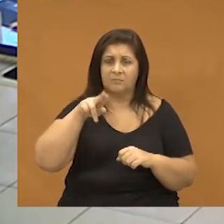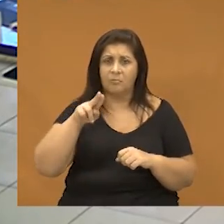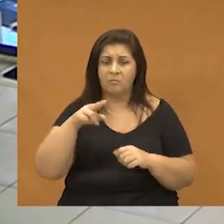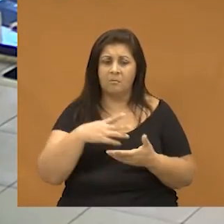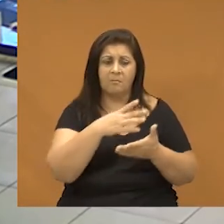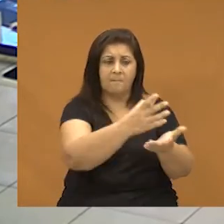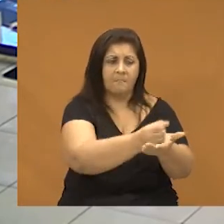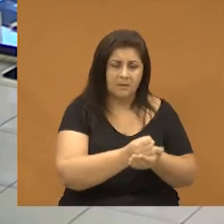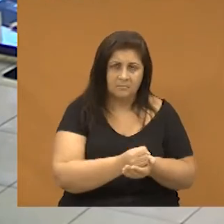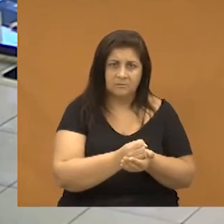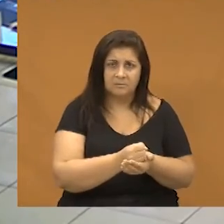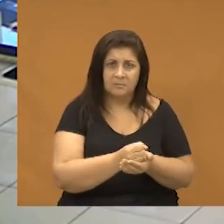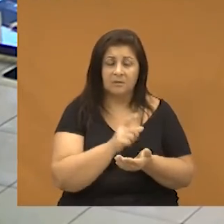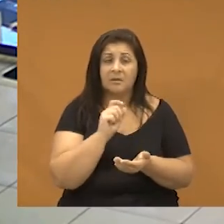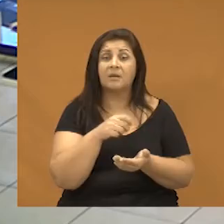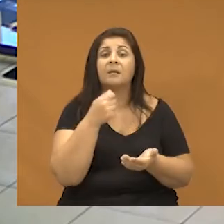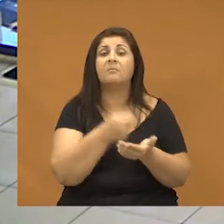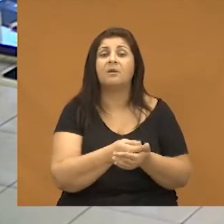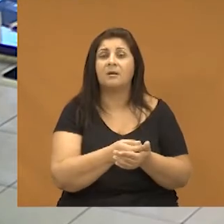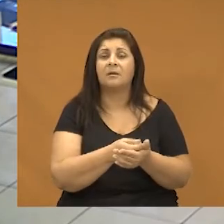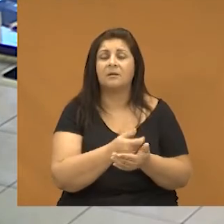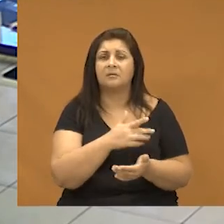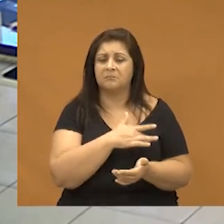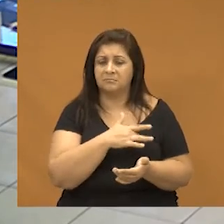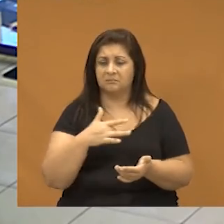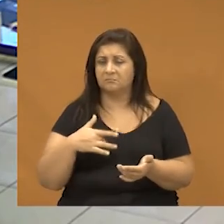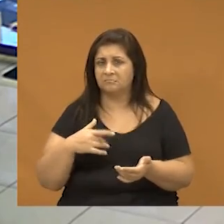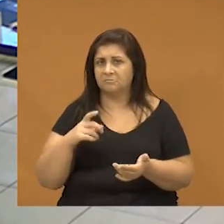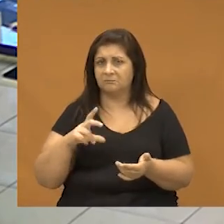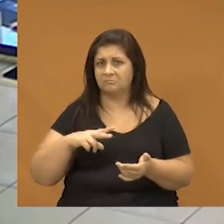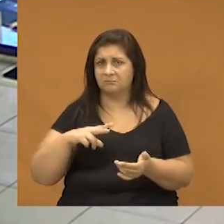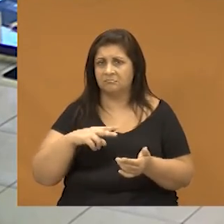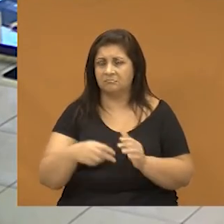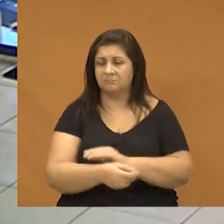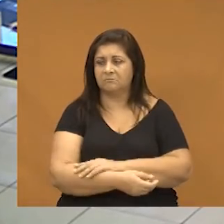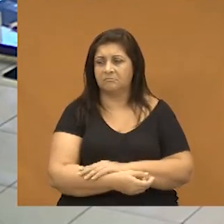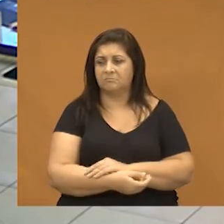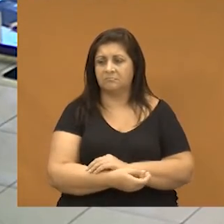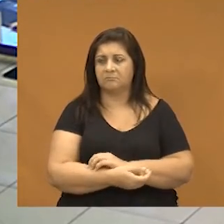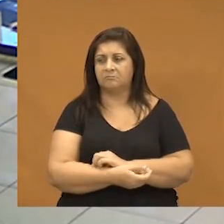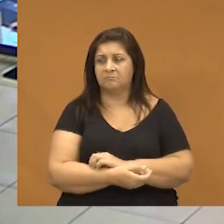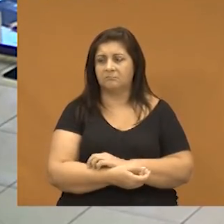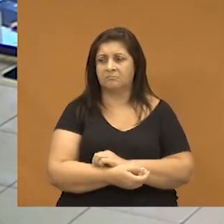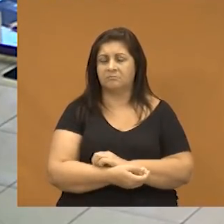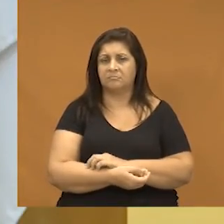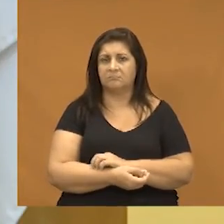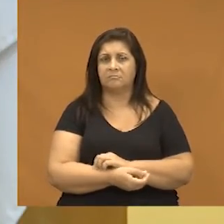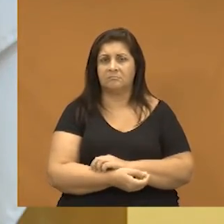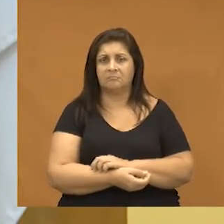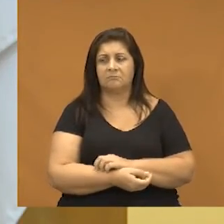convênio? Tem. O convênio deveria cobrar toda aquela logística, inclusive. Só para contribuir com a sua fala. Sim, com Obrigado. certeza, vereador Arildo. Eu acho